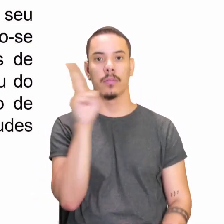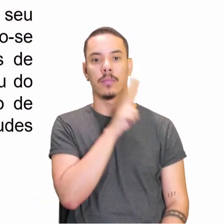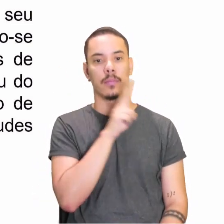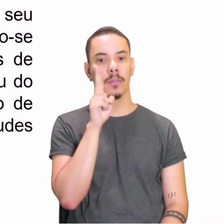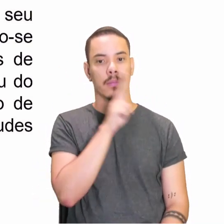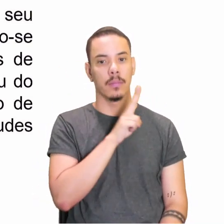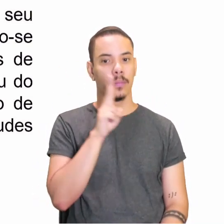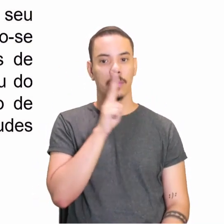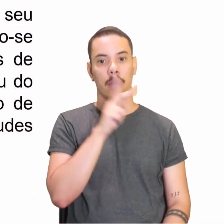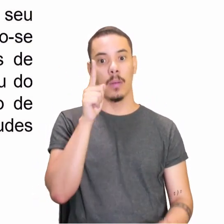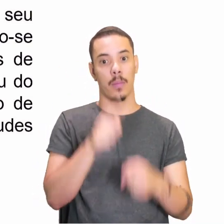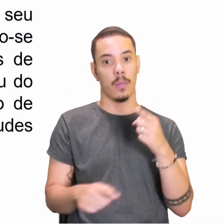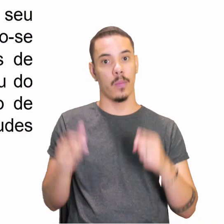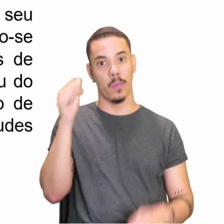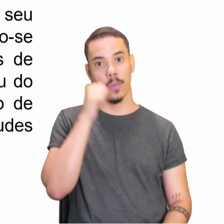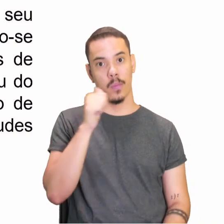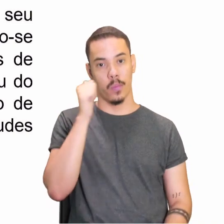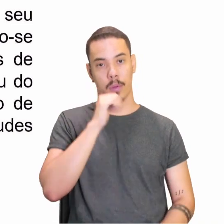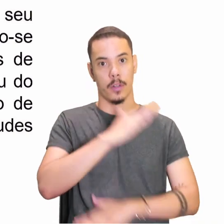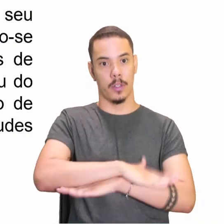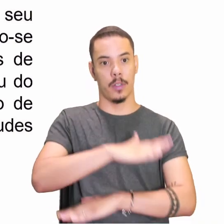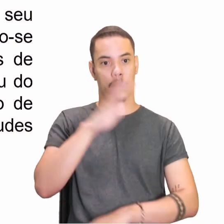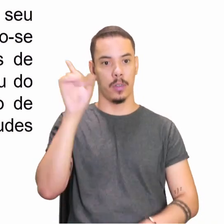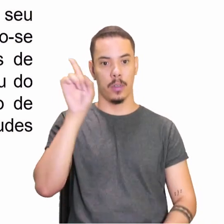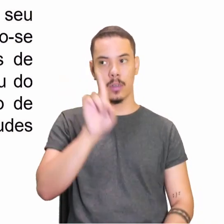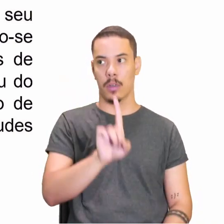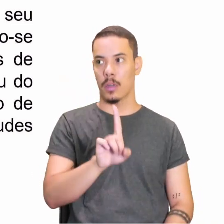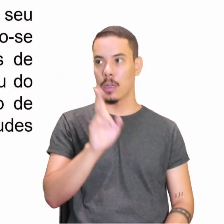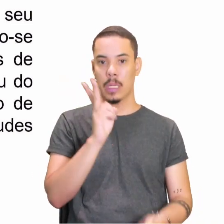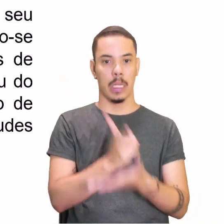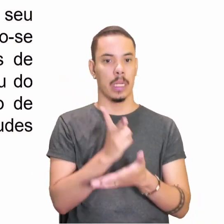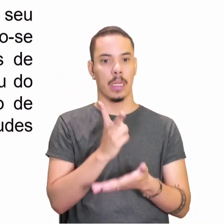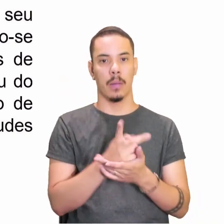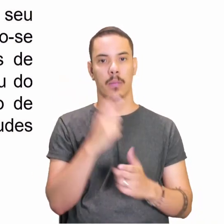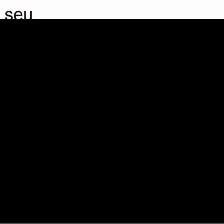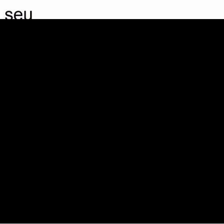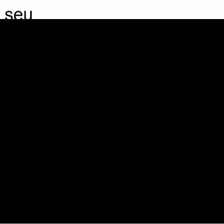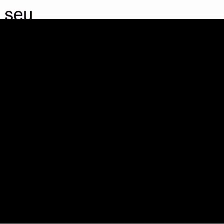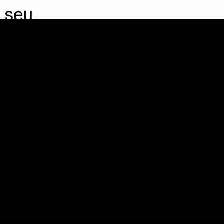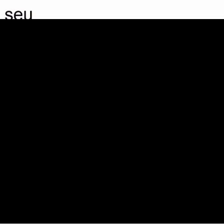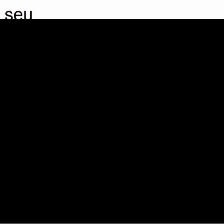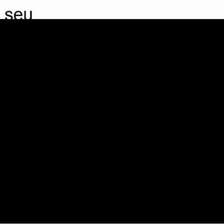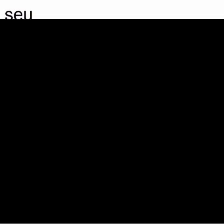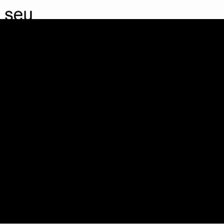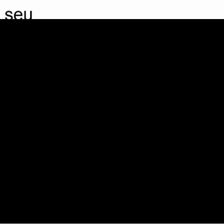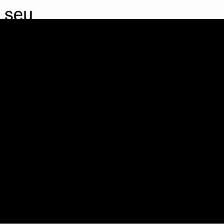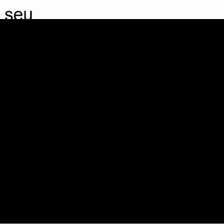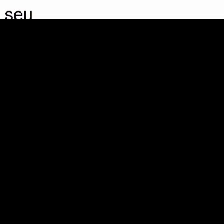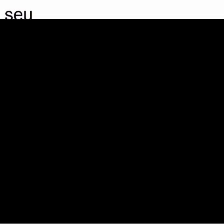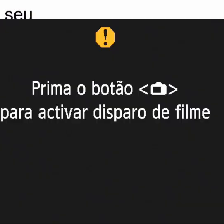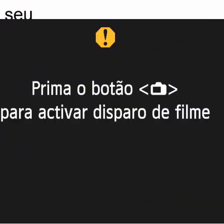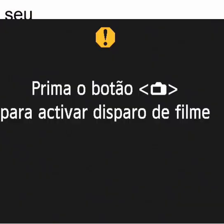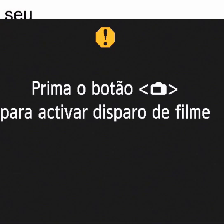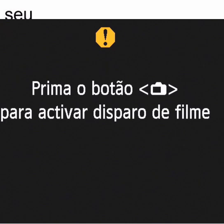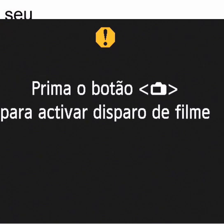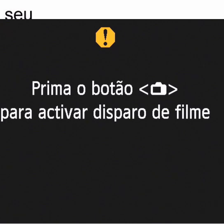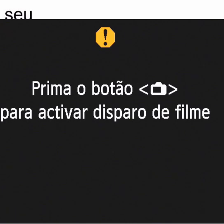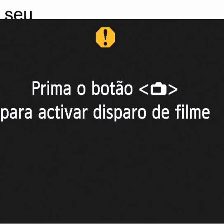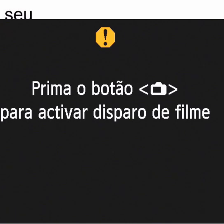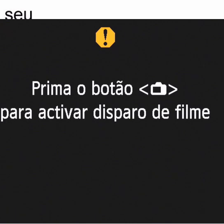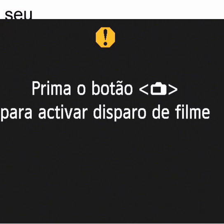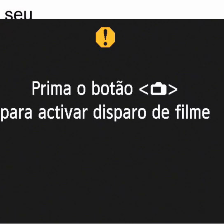à janela. A moça vivia confinada no salão em que só penetrava sua mãe, pois